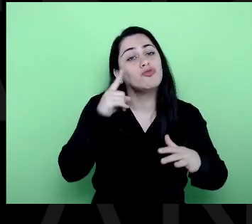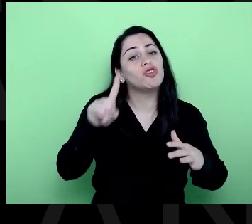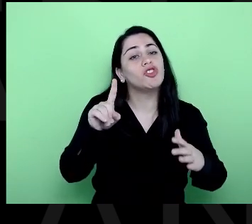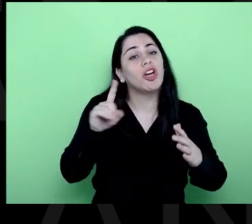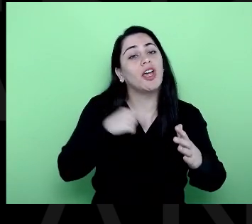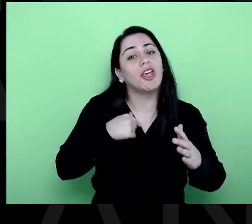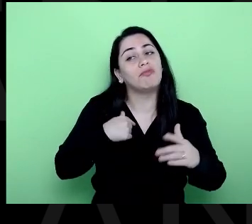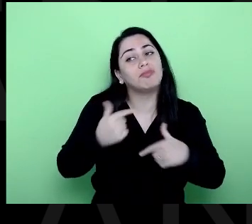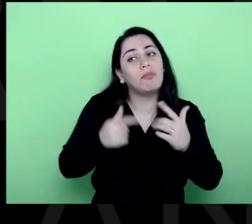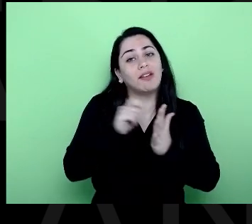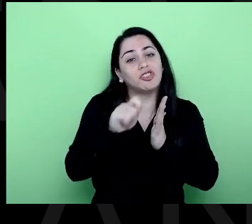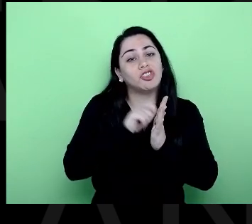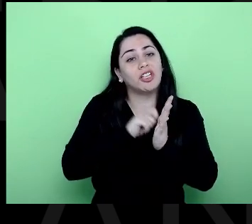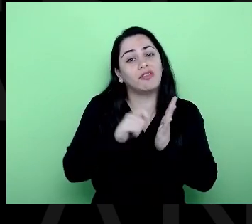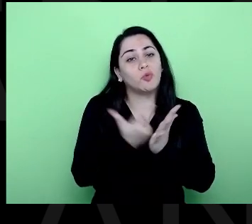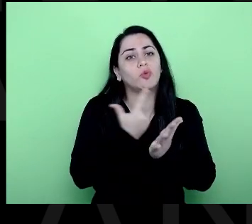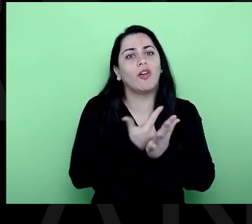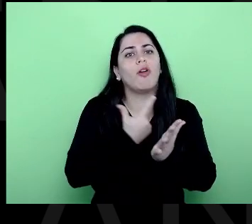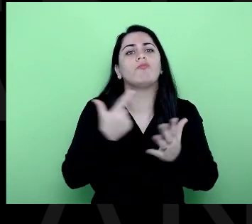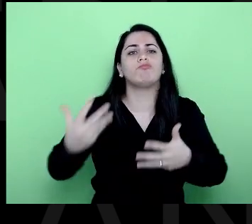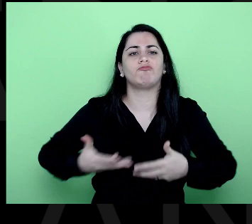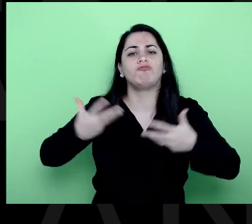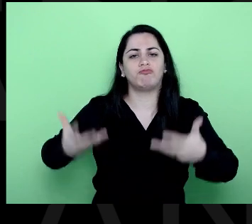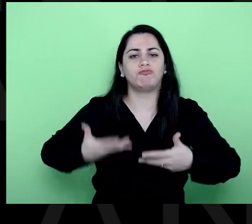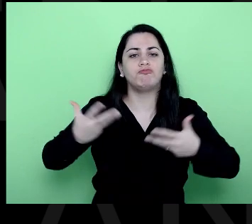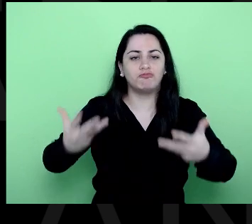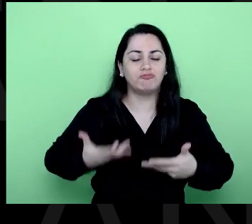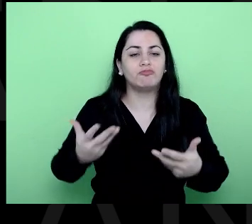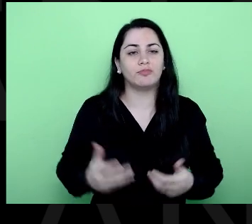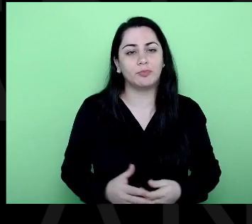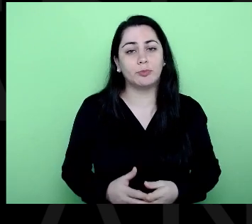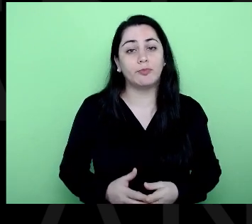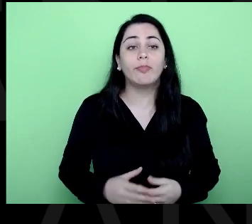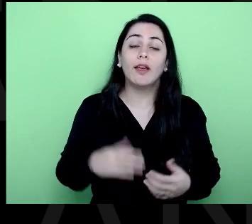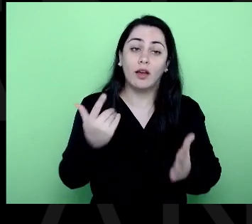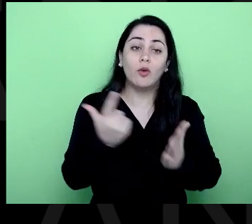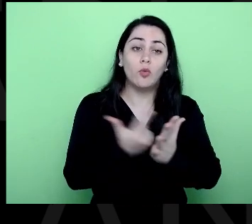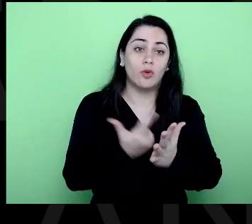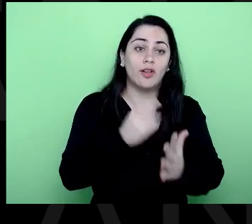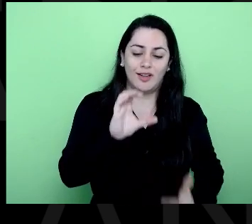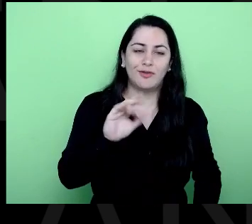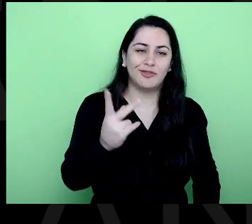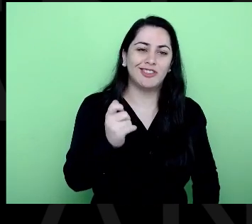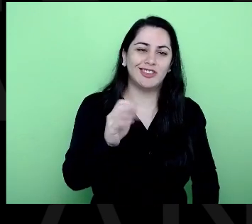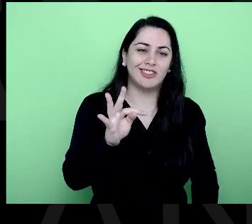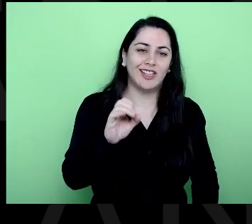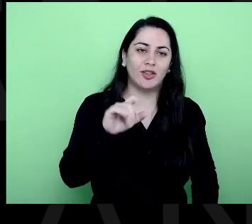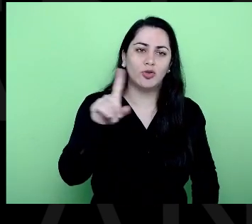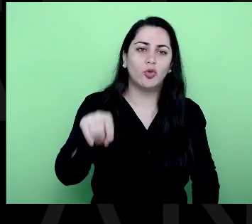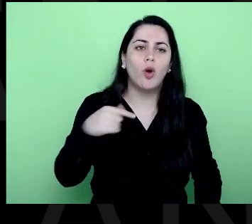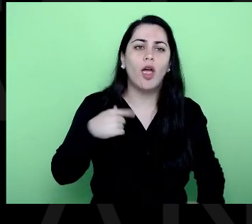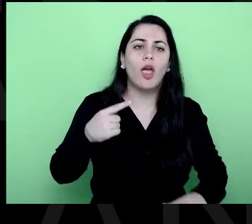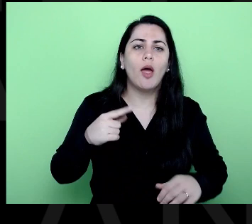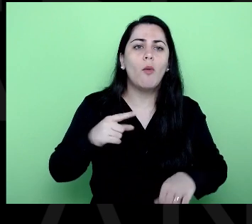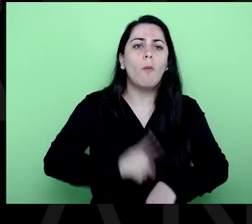livro, porque foi muito motivador, foi muito. E o Chateau marca um momento, né? Marca uma reinvenção